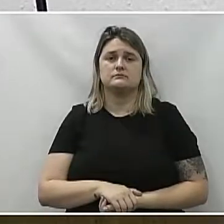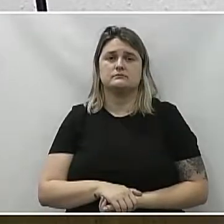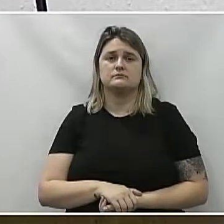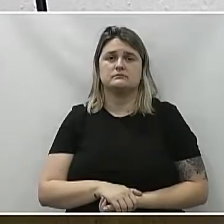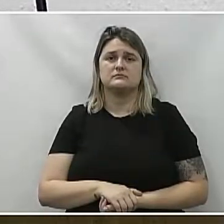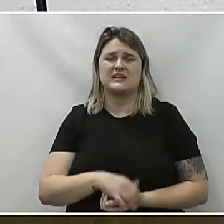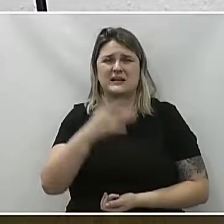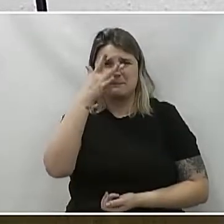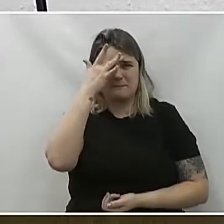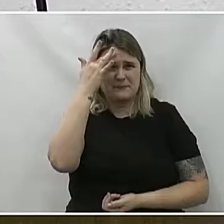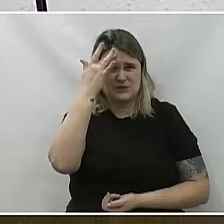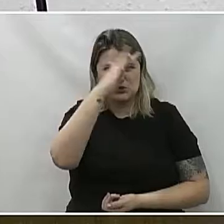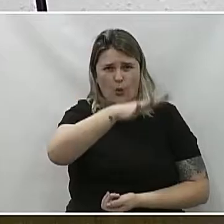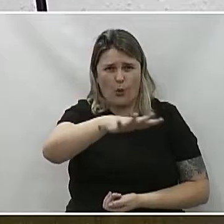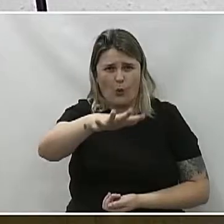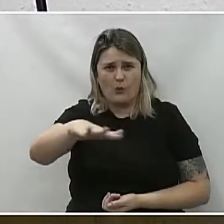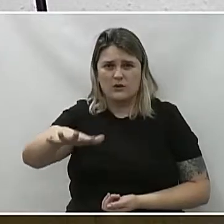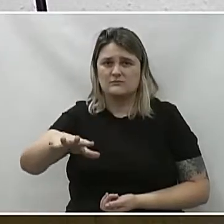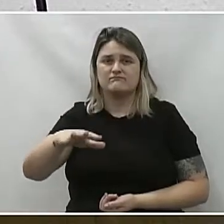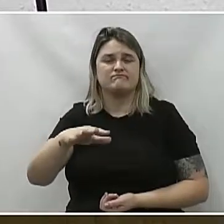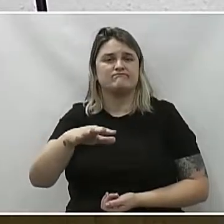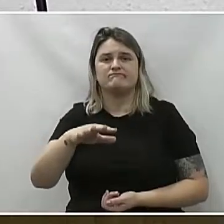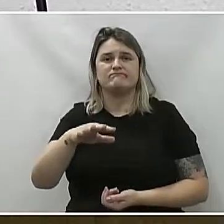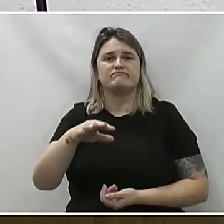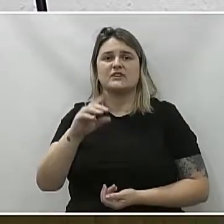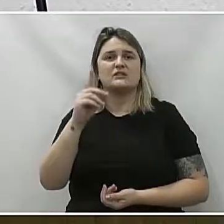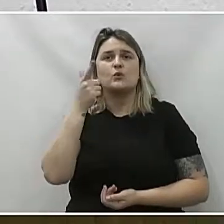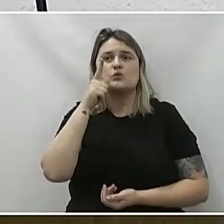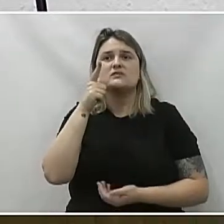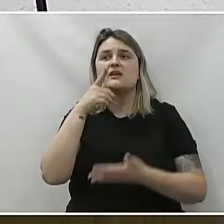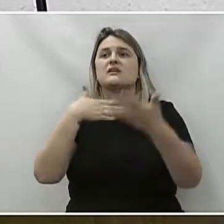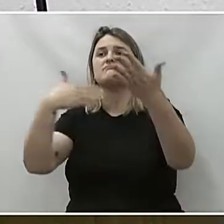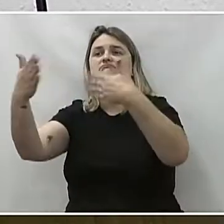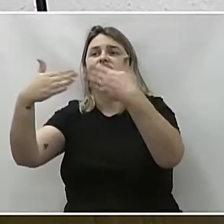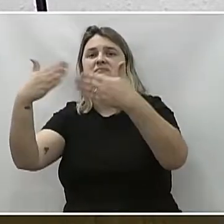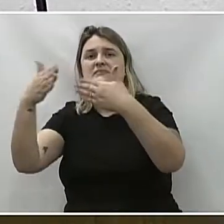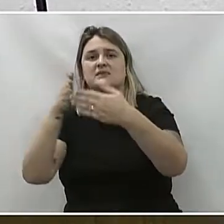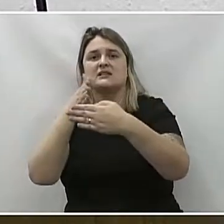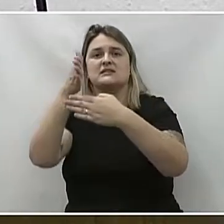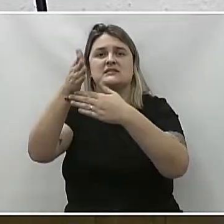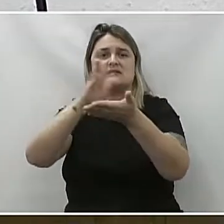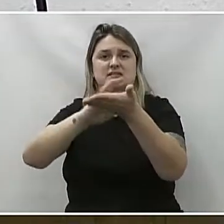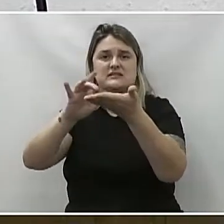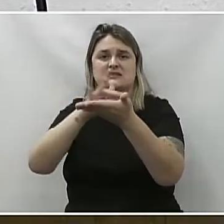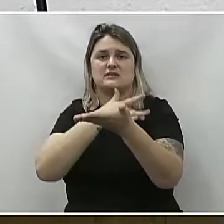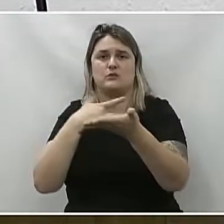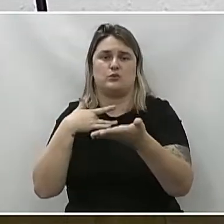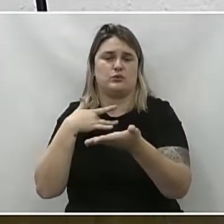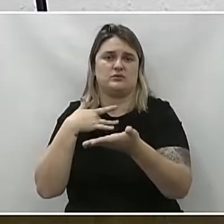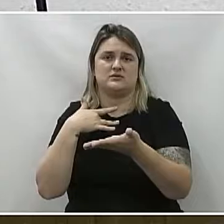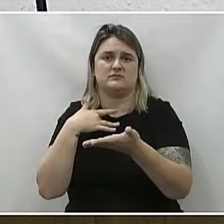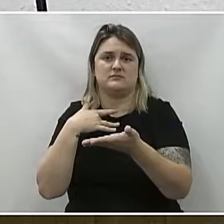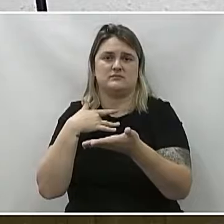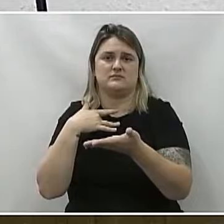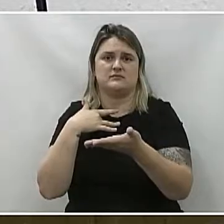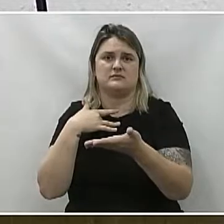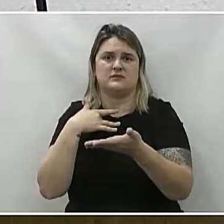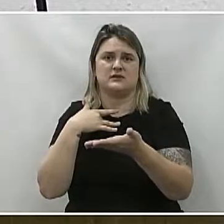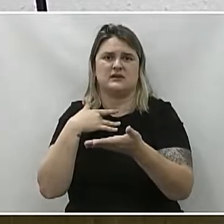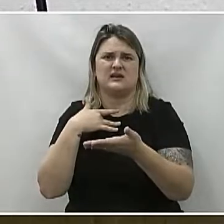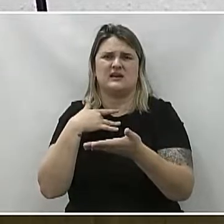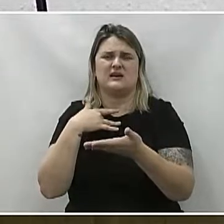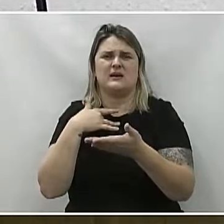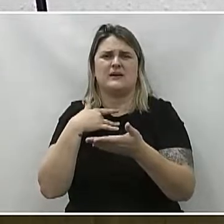os munícipes daqui, eles não passam da porta da Secretaria de Saúde. Essa é uma das queixas, porque, assim, o povo